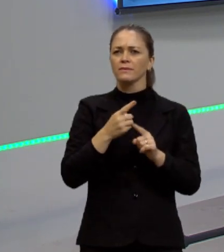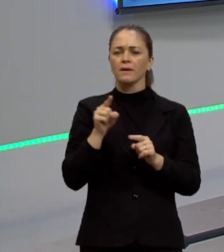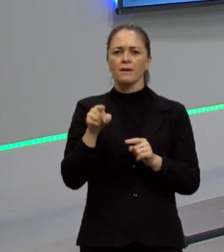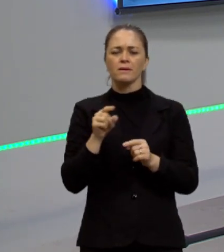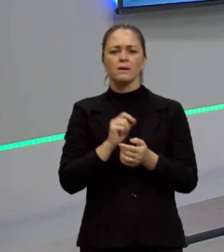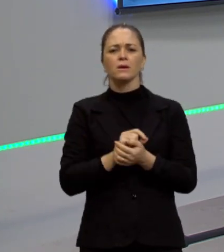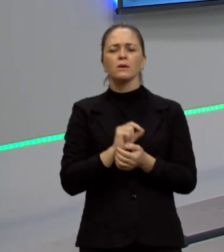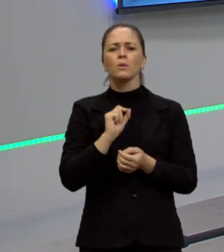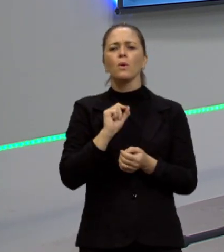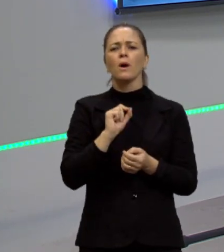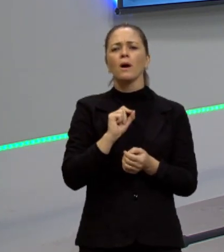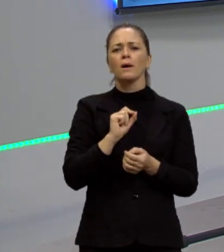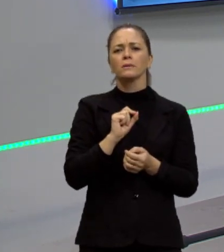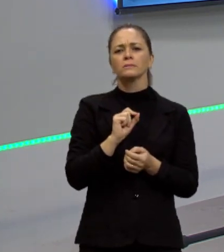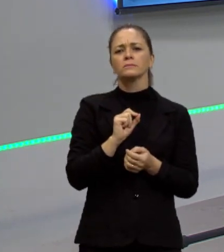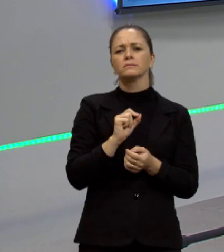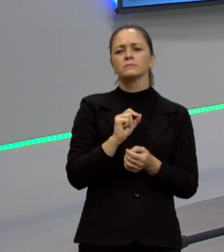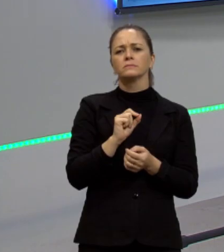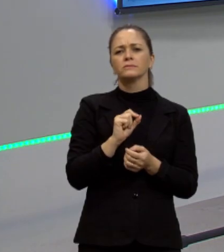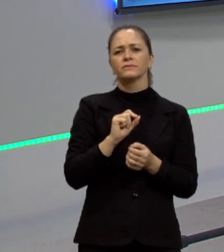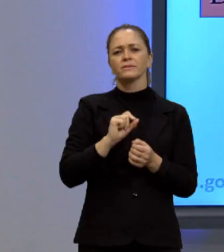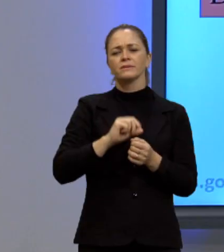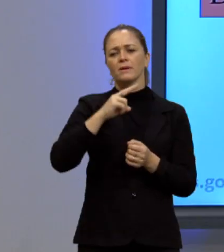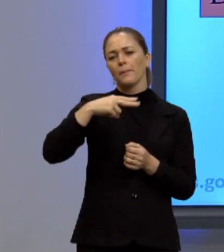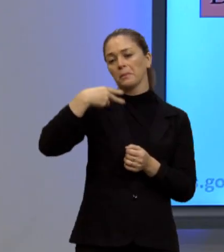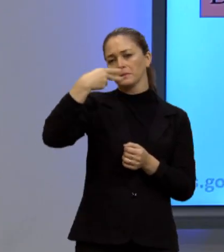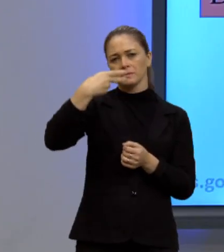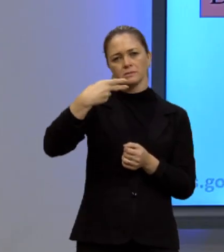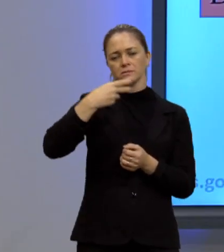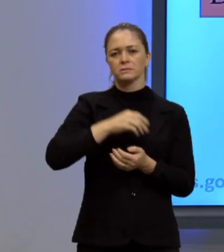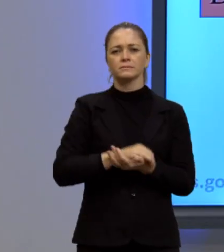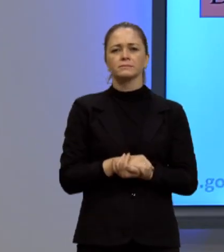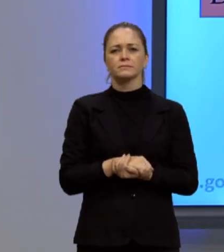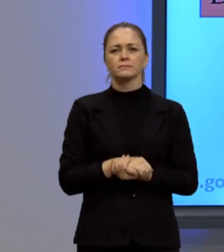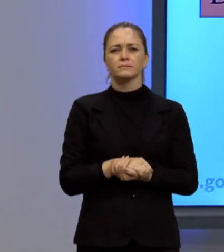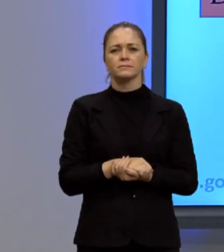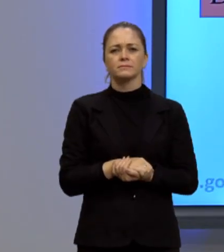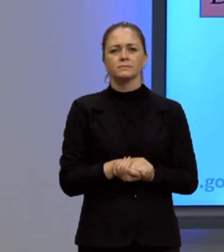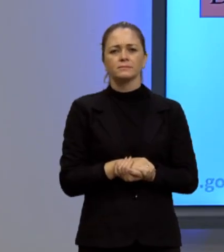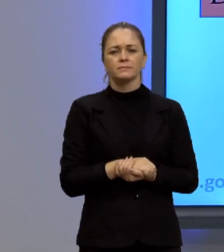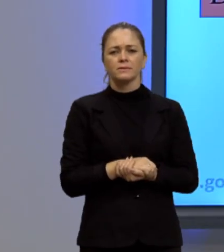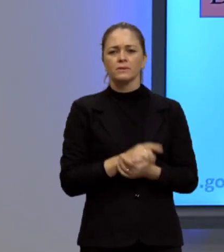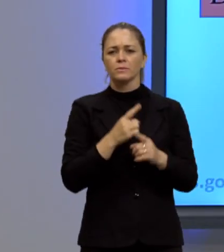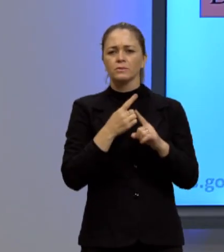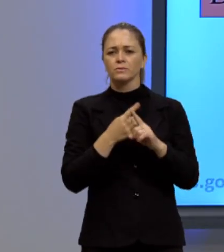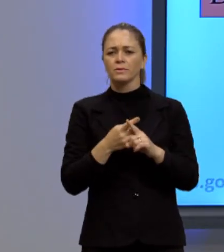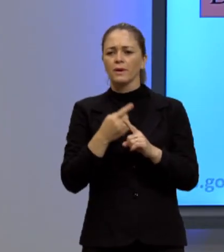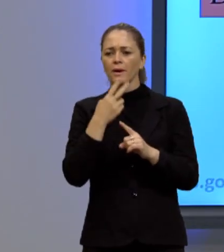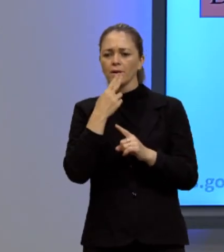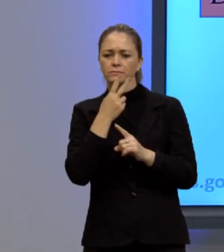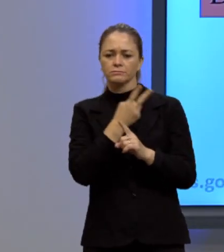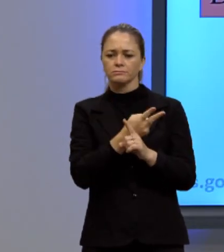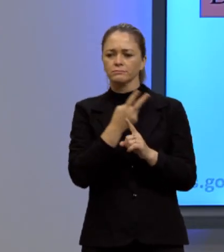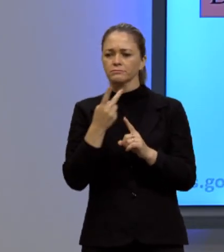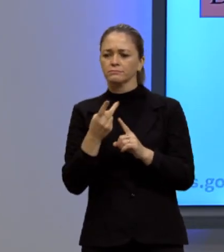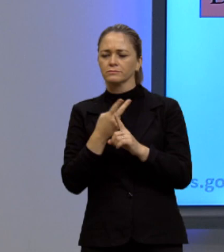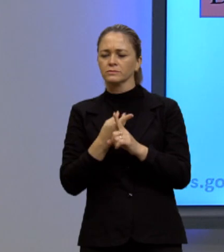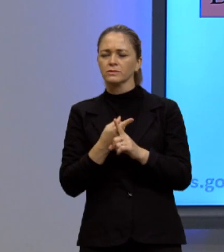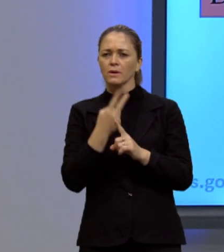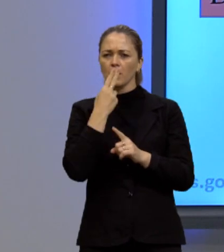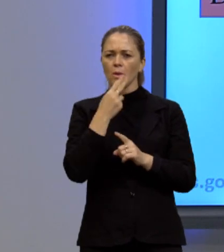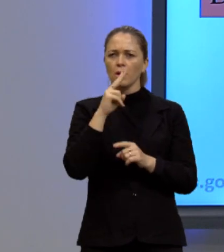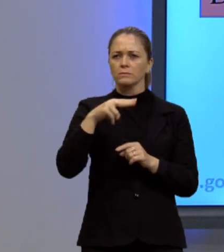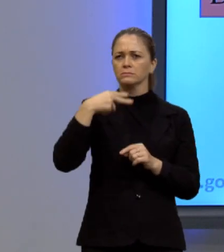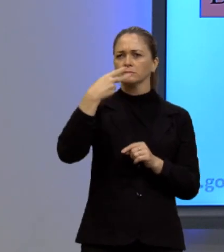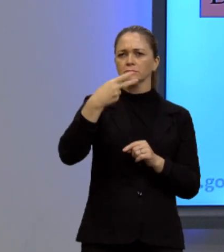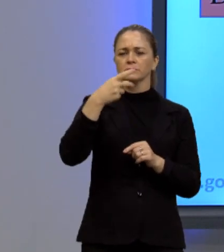matemática que eu refiro? A potenciação. Então, multiplicar um número por ele mesmo, ó, o quadrado de um número